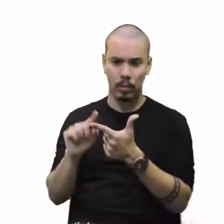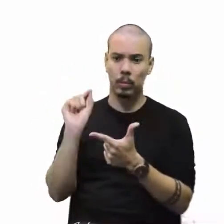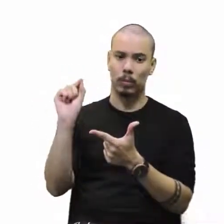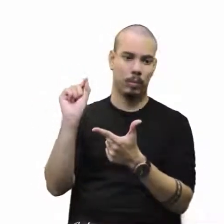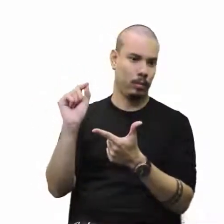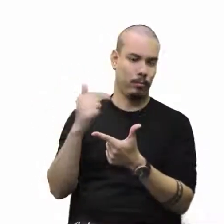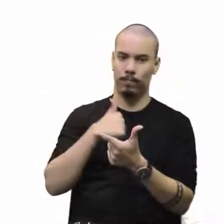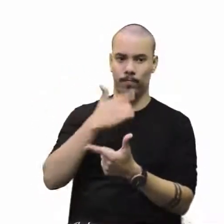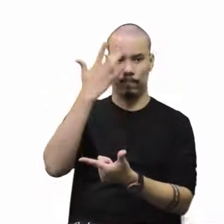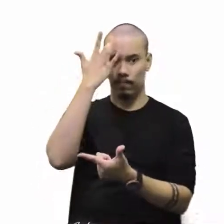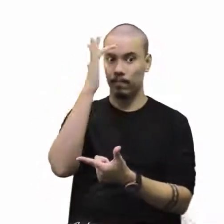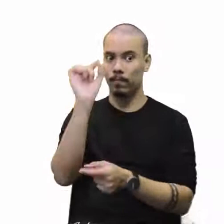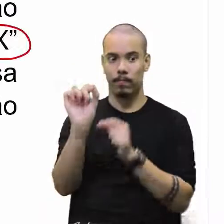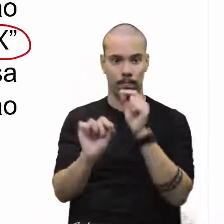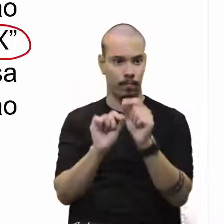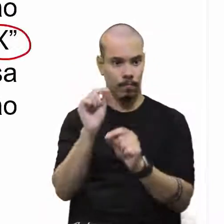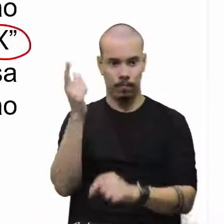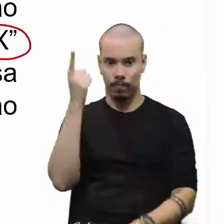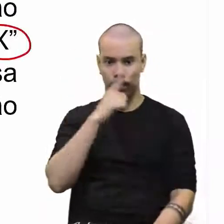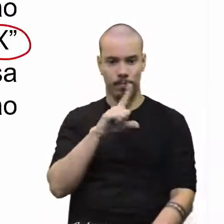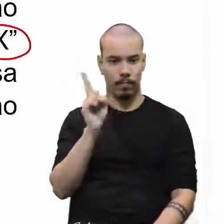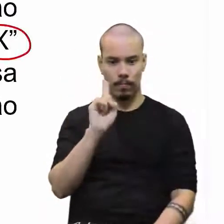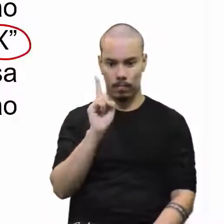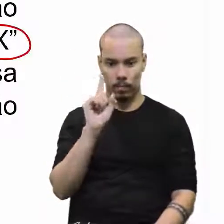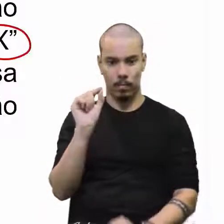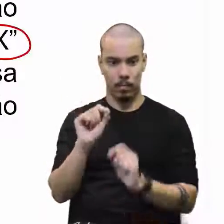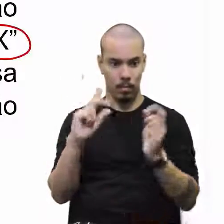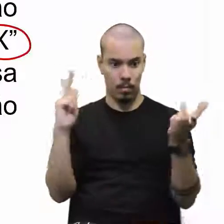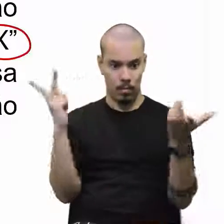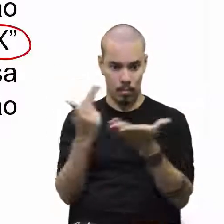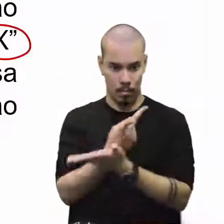Esse elemento X que está ali, que é o que arma e desarma a plaqueta.